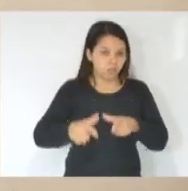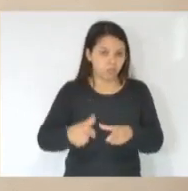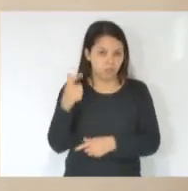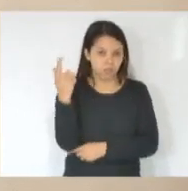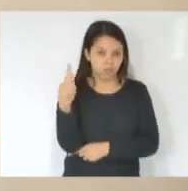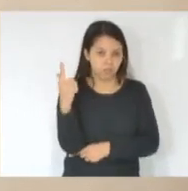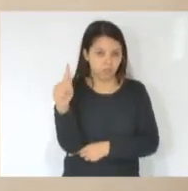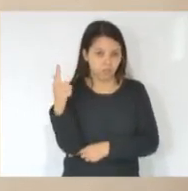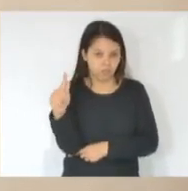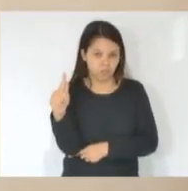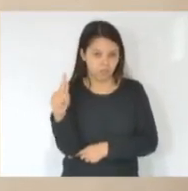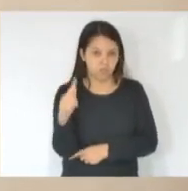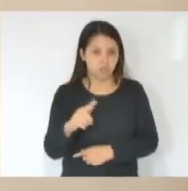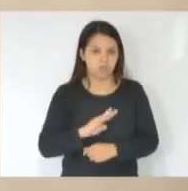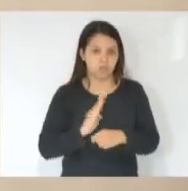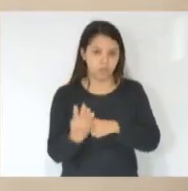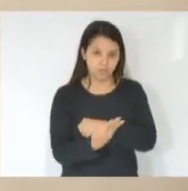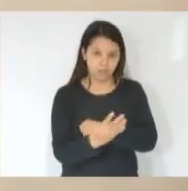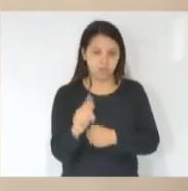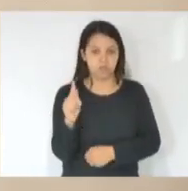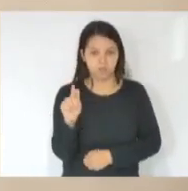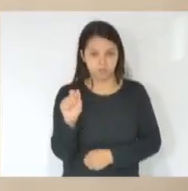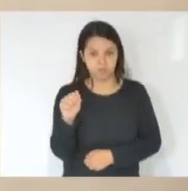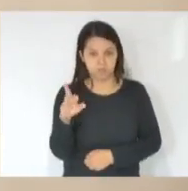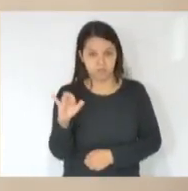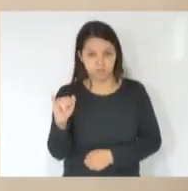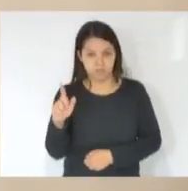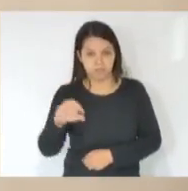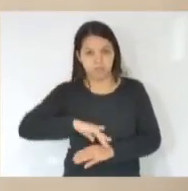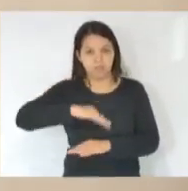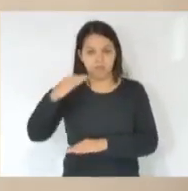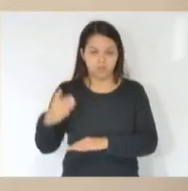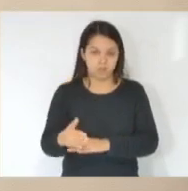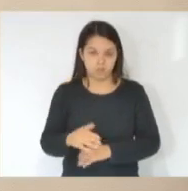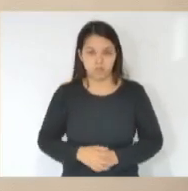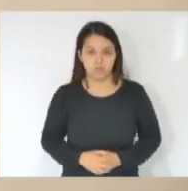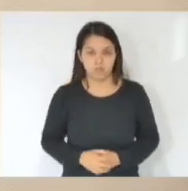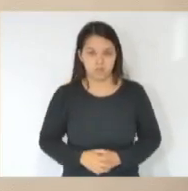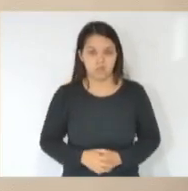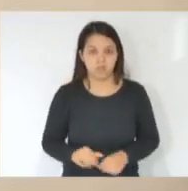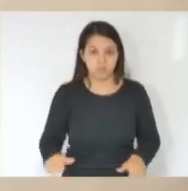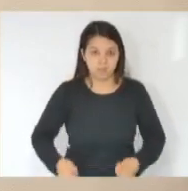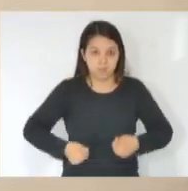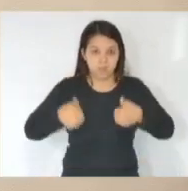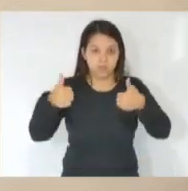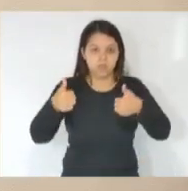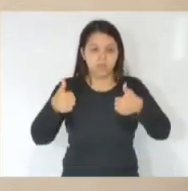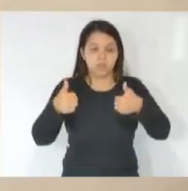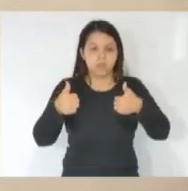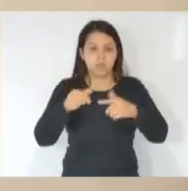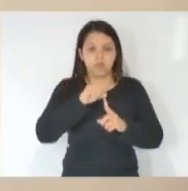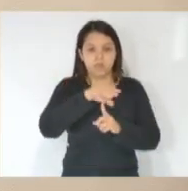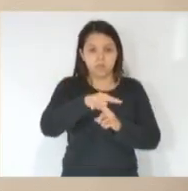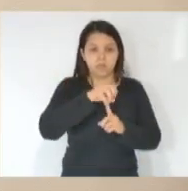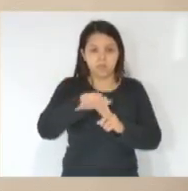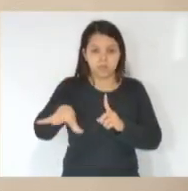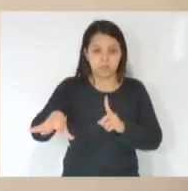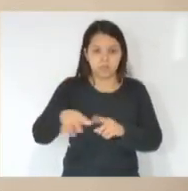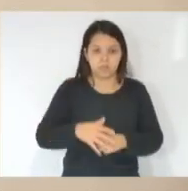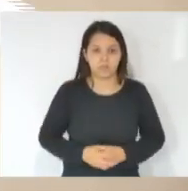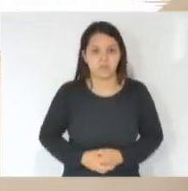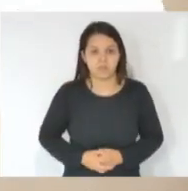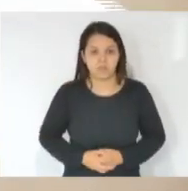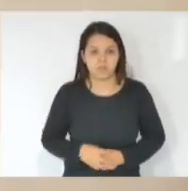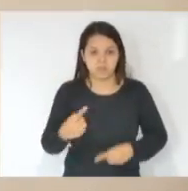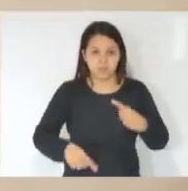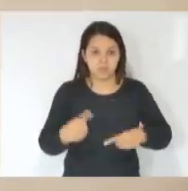de Gaspar, com o intuito de melhora na qualidade do sinal e dos serviços prestados. Em discussão, não havendo que